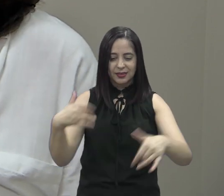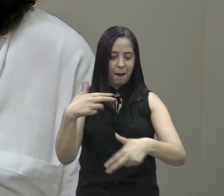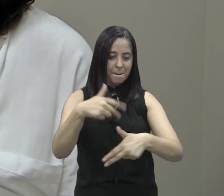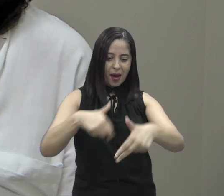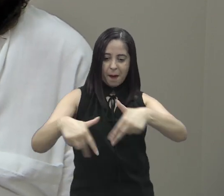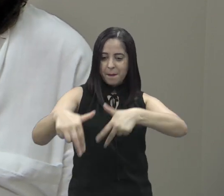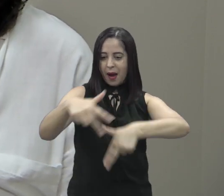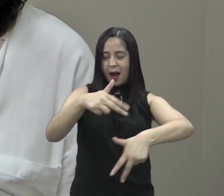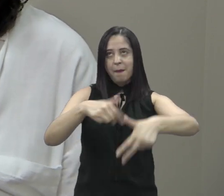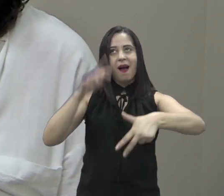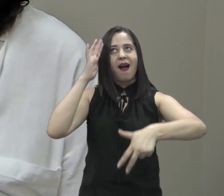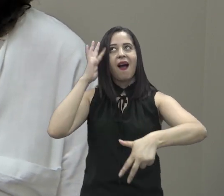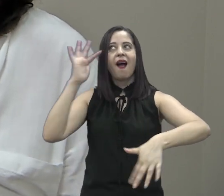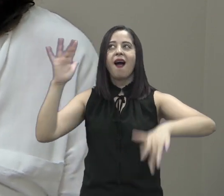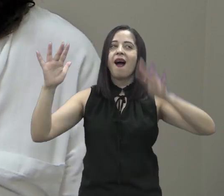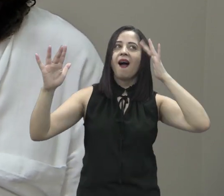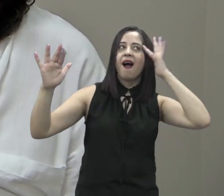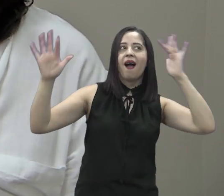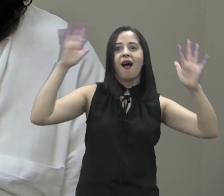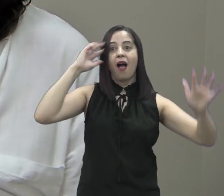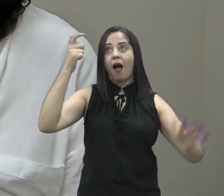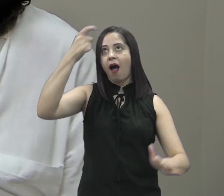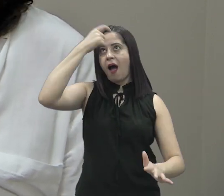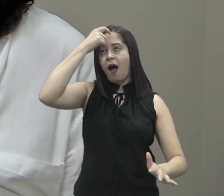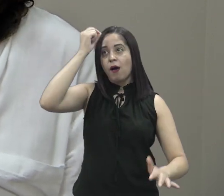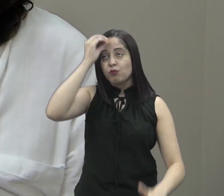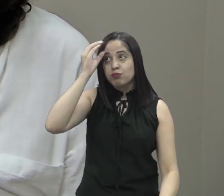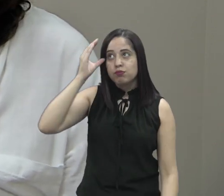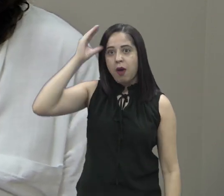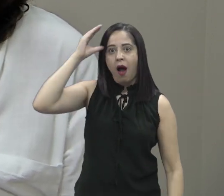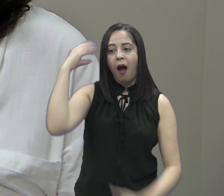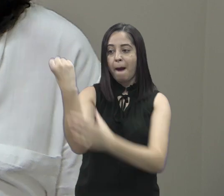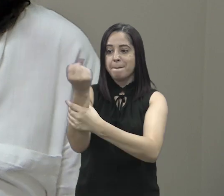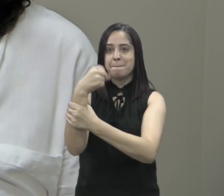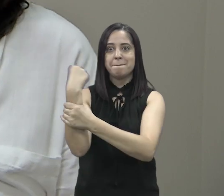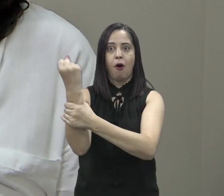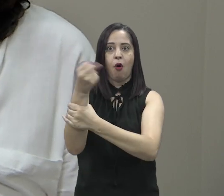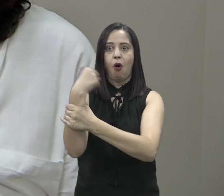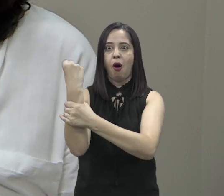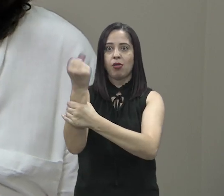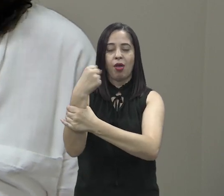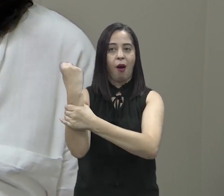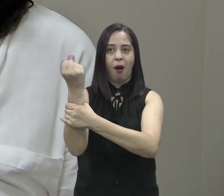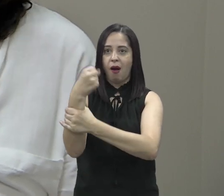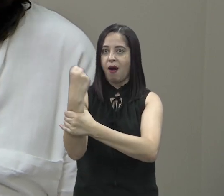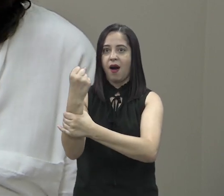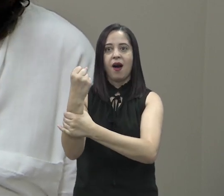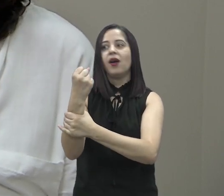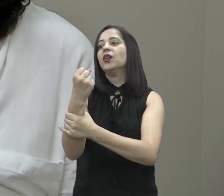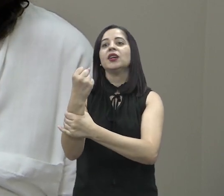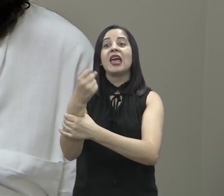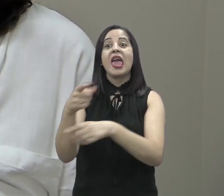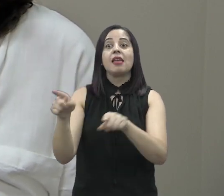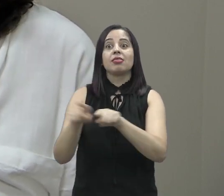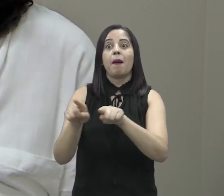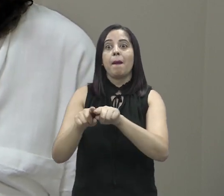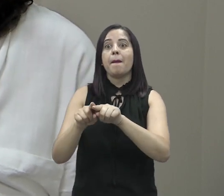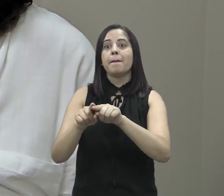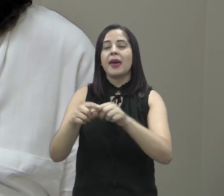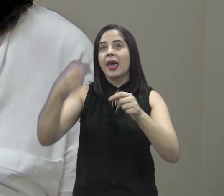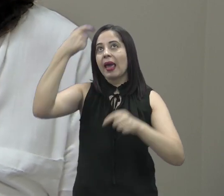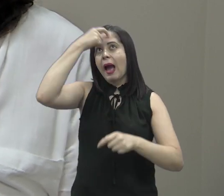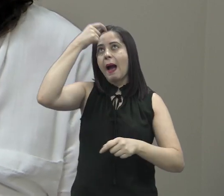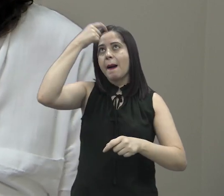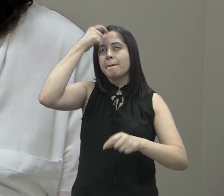a gente desenvolve aspectos cognitivos, intelectuais, motores, pedagógicos, além